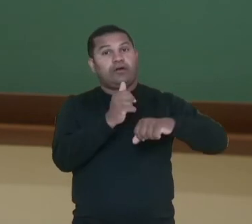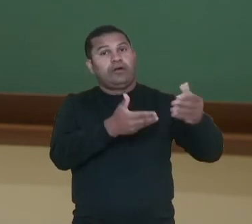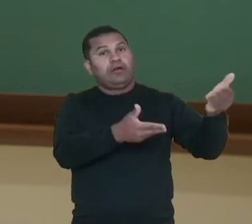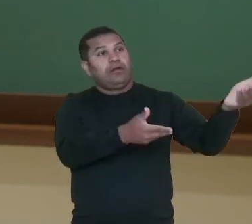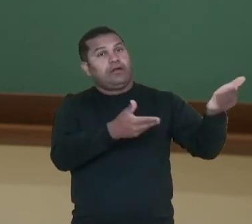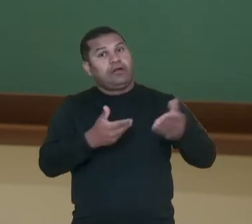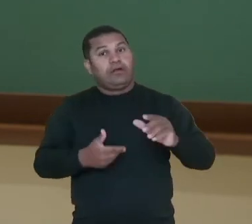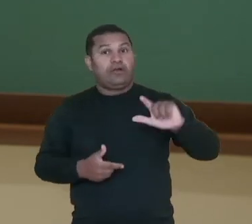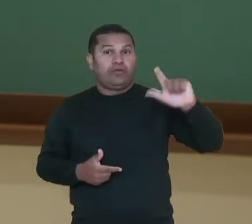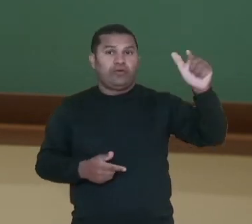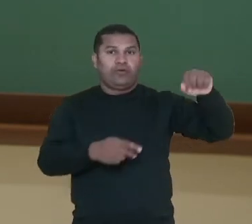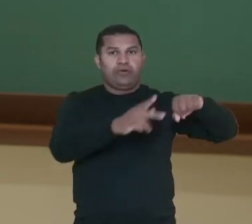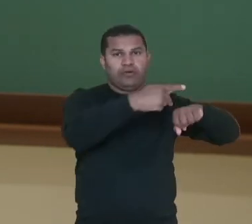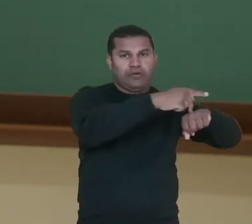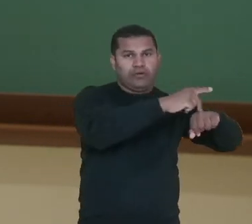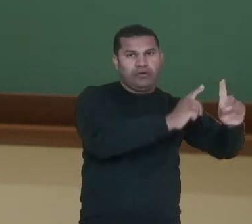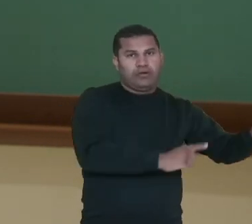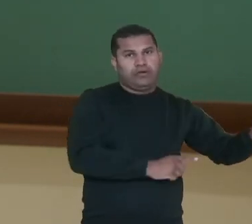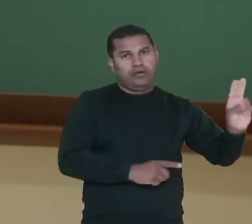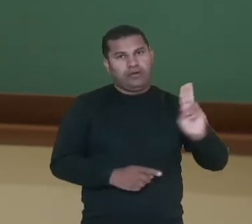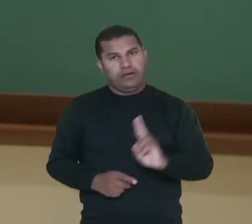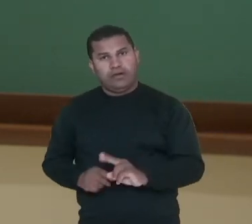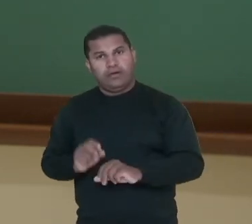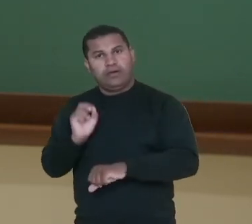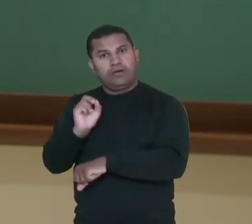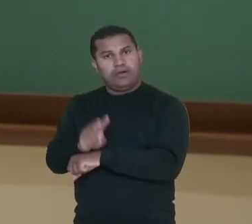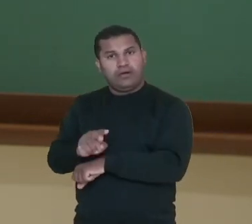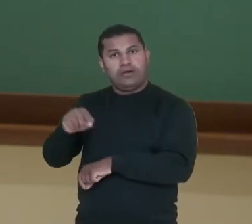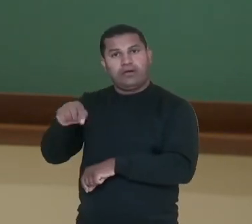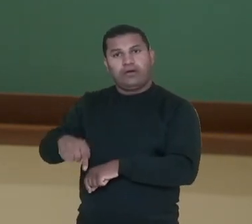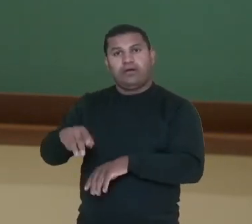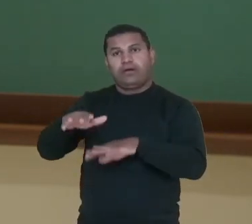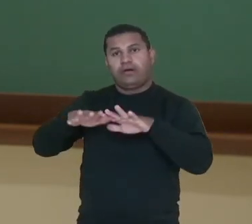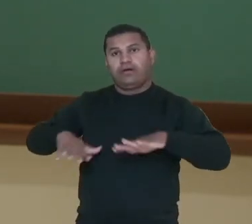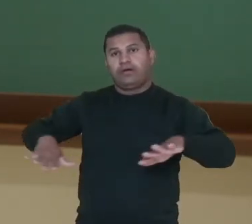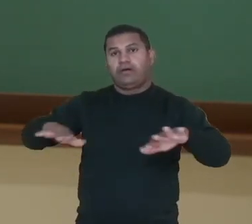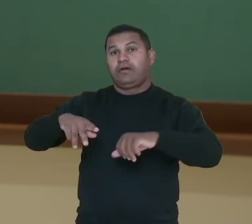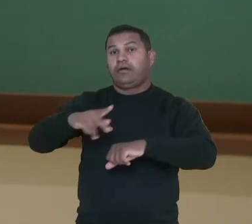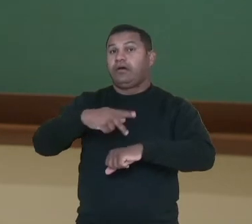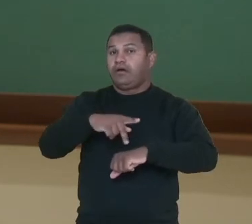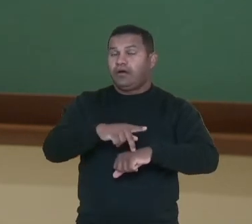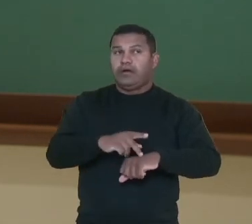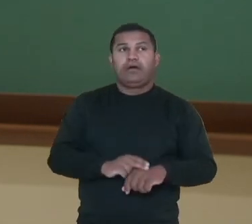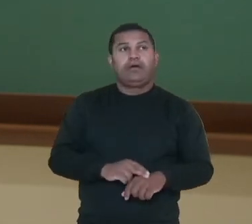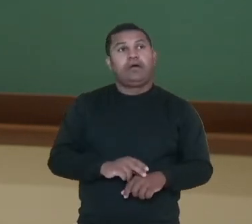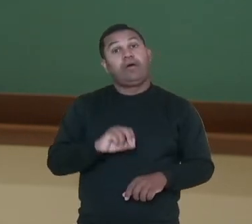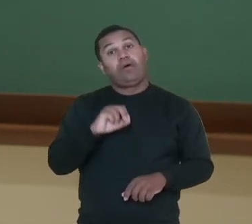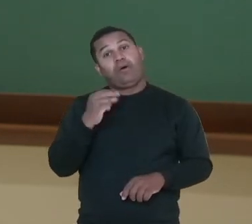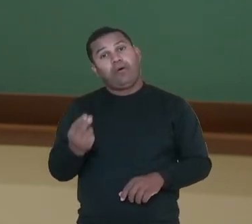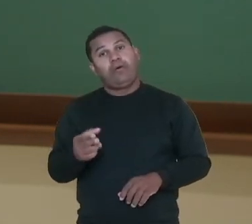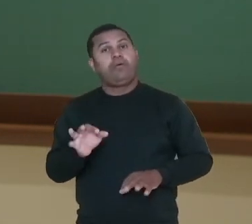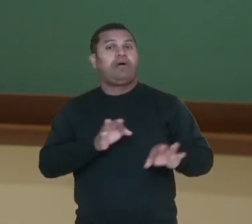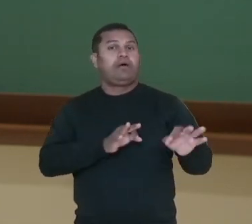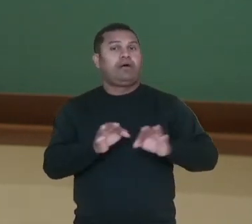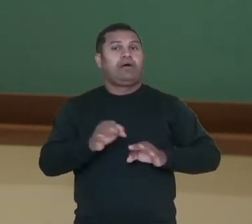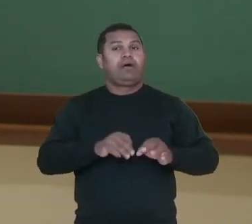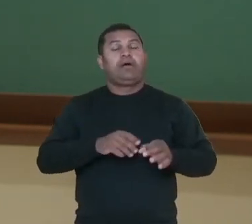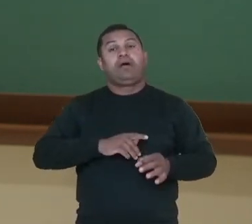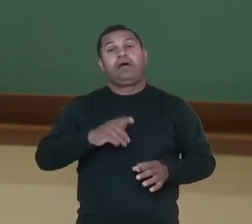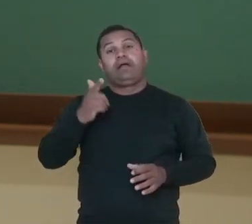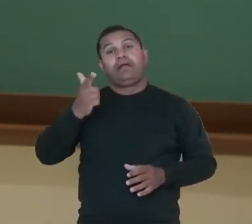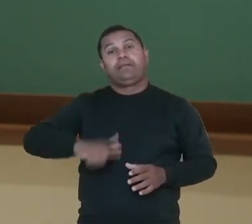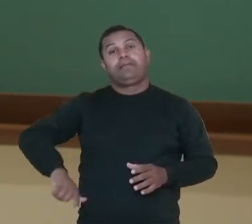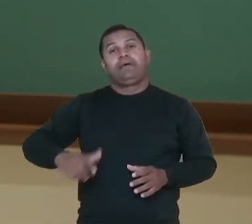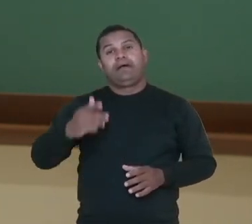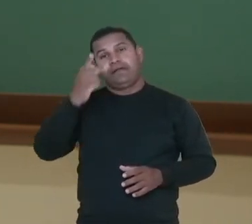para que a população tenha mais gente morando, ok? ou nascendo, melhor dizendo. Então aqui temos o Brasil, né, em